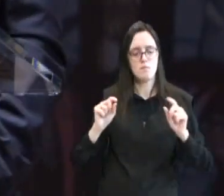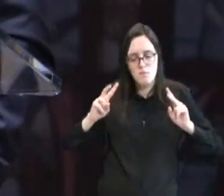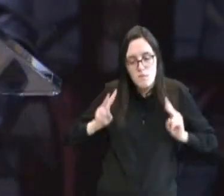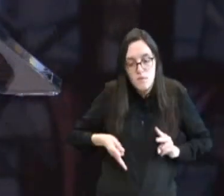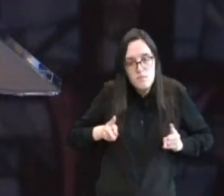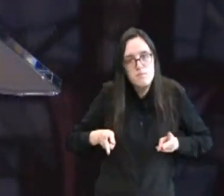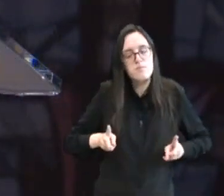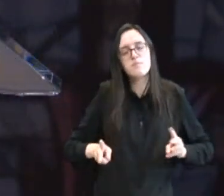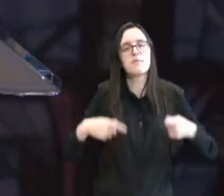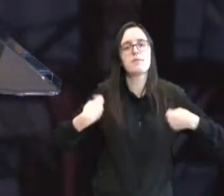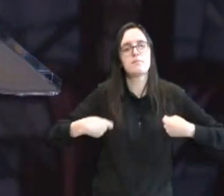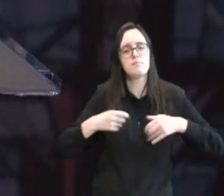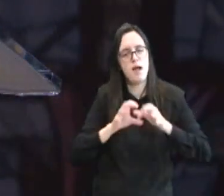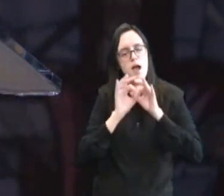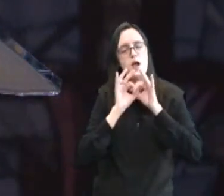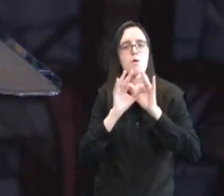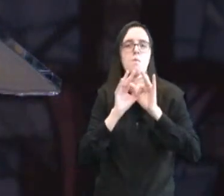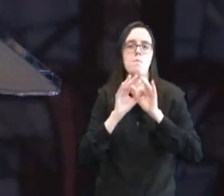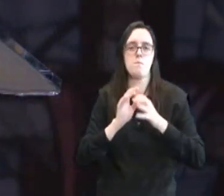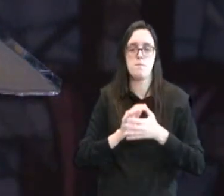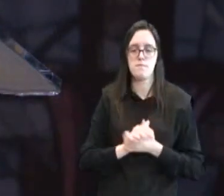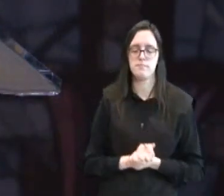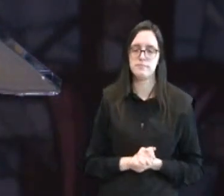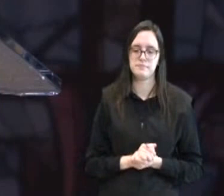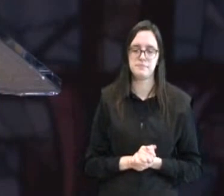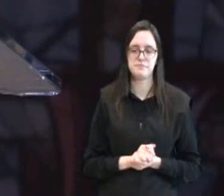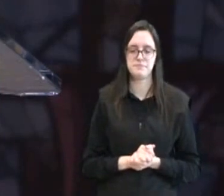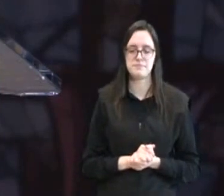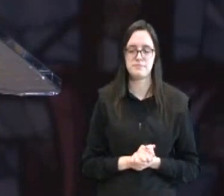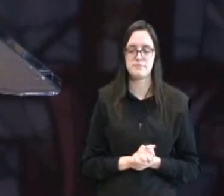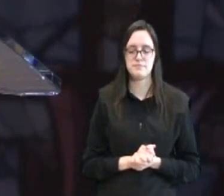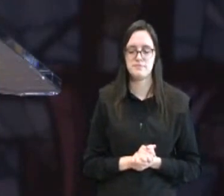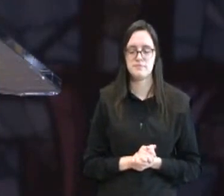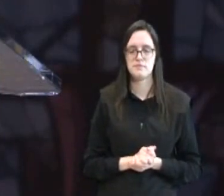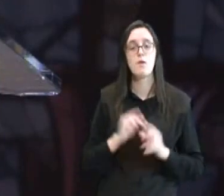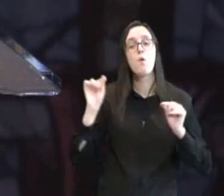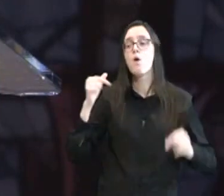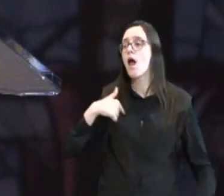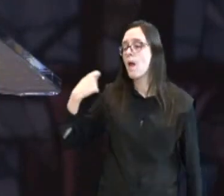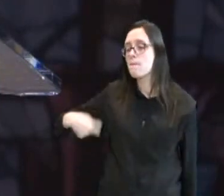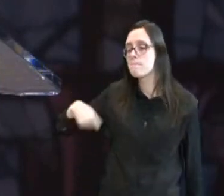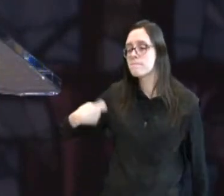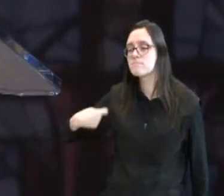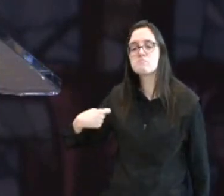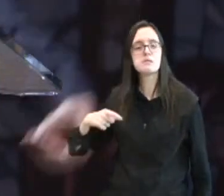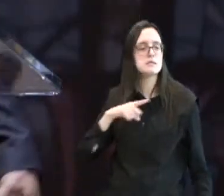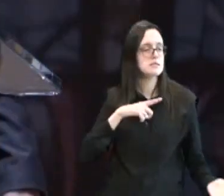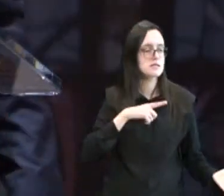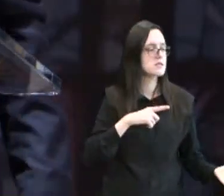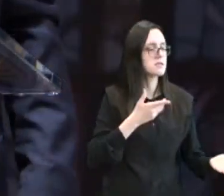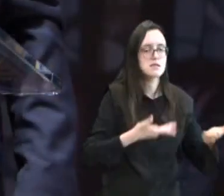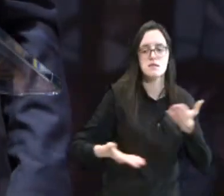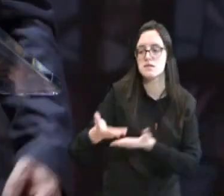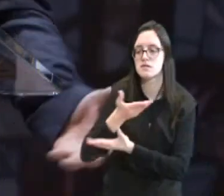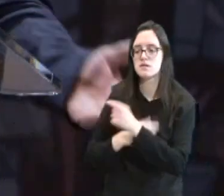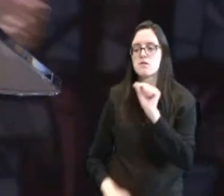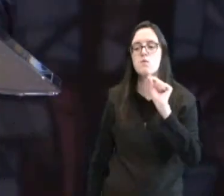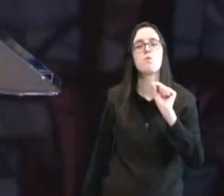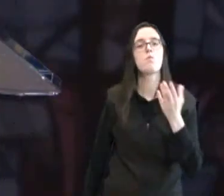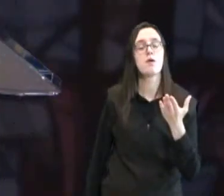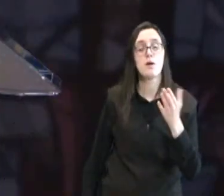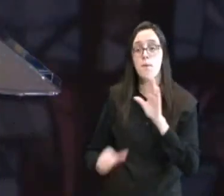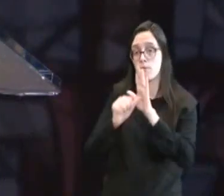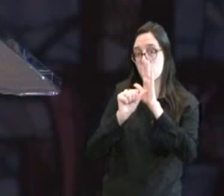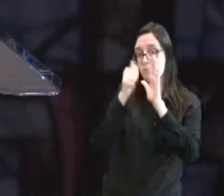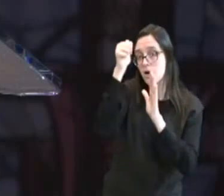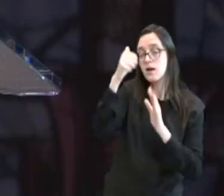permanecer em comunhão? Quais são os benefícios que eu preciso ter em termos de comunhão com meus irmãos? Primeira